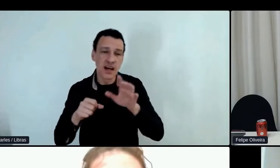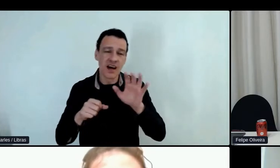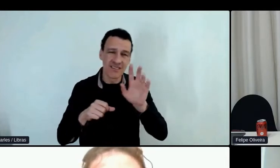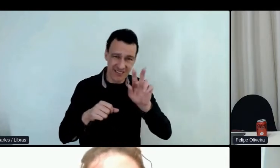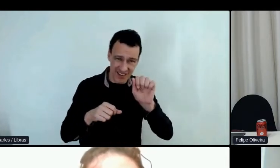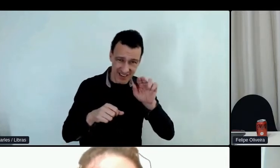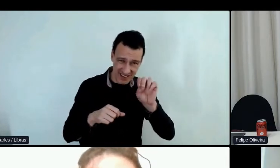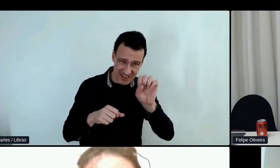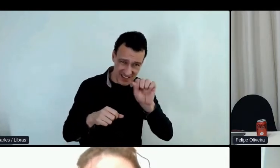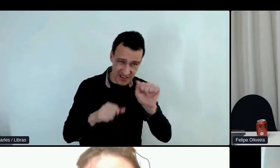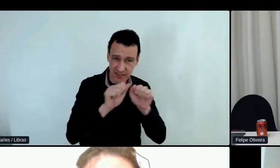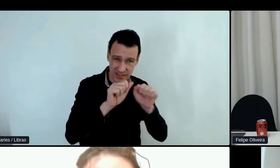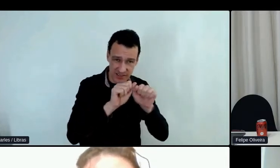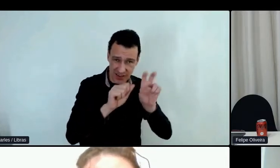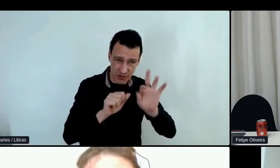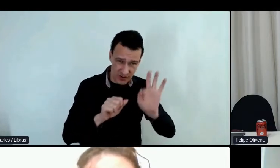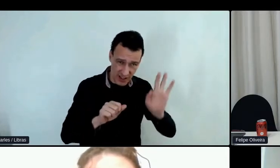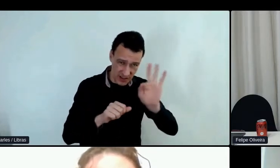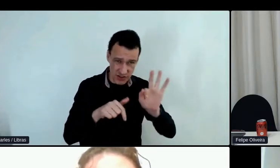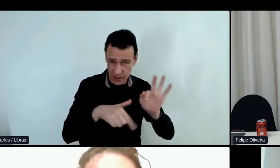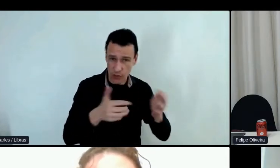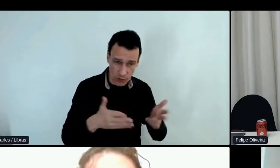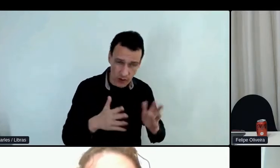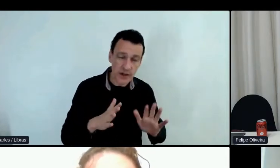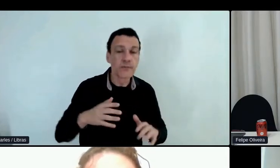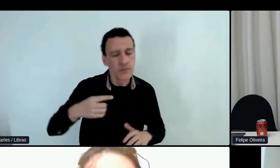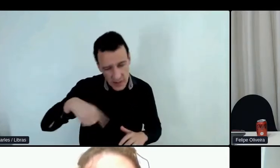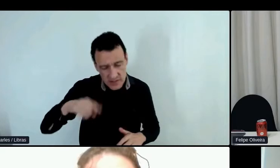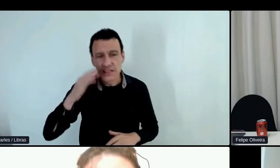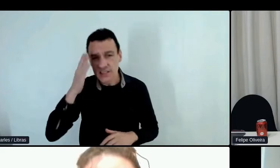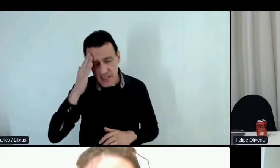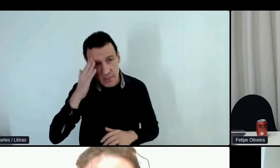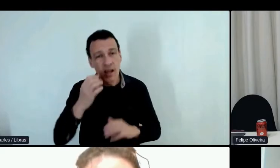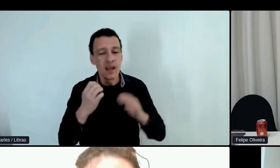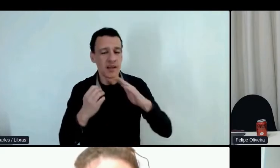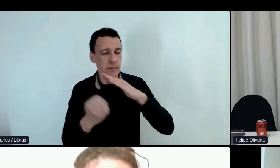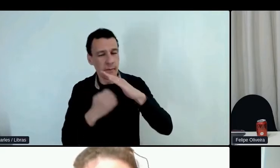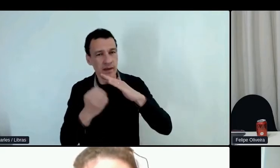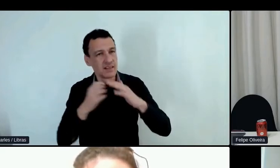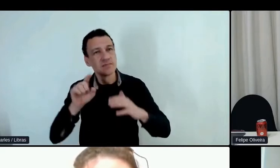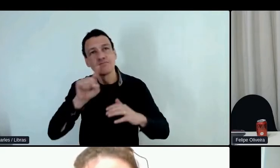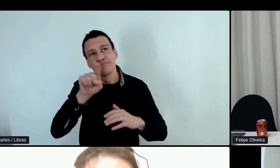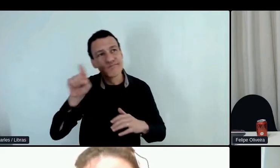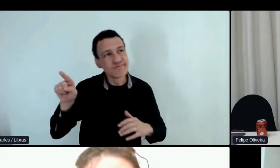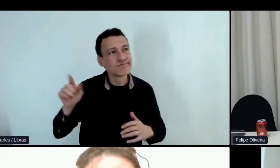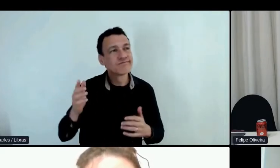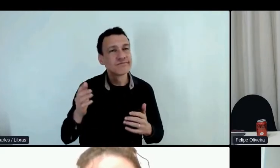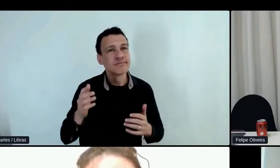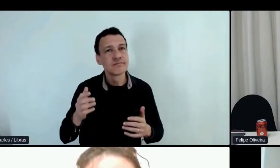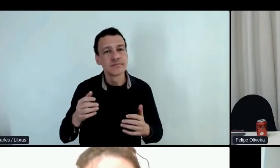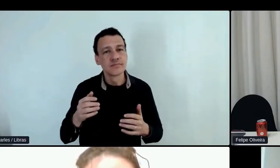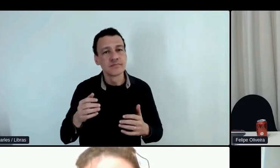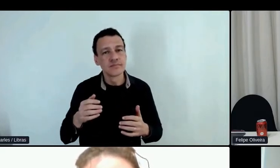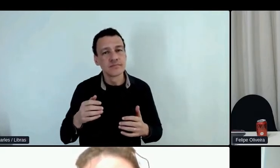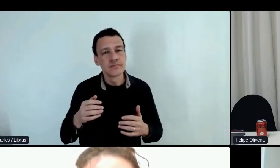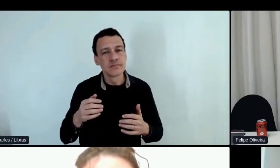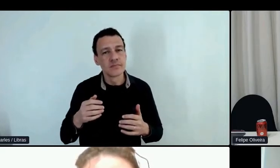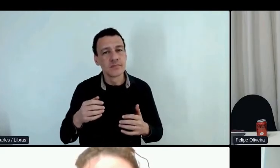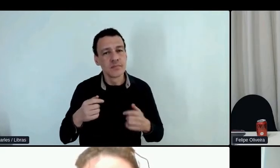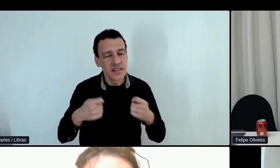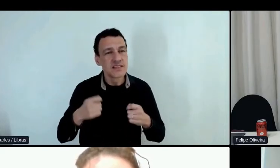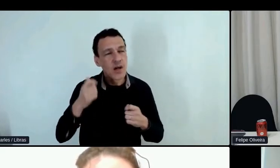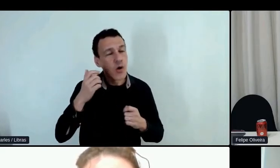terapia. E aí, por exemplo, acho que eu não sei se a Paloma tá fazendo uma faculdade ou uma pós, mas a Vanessa